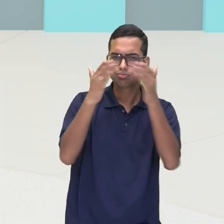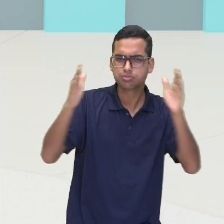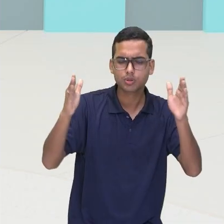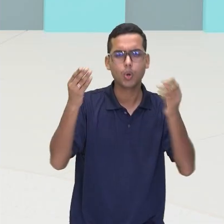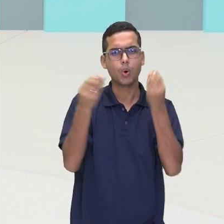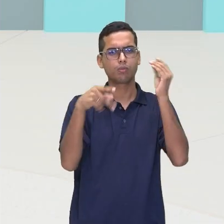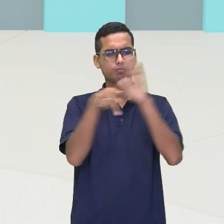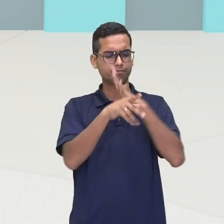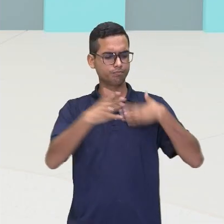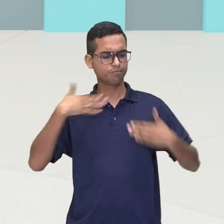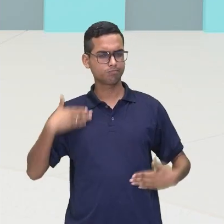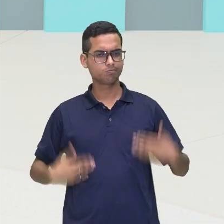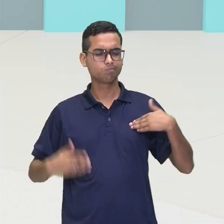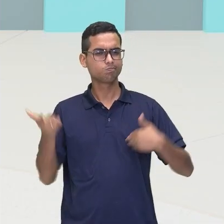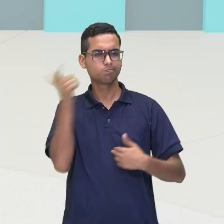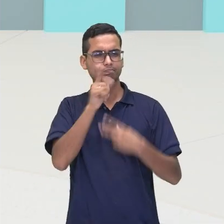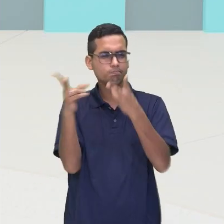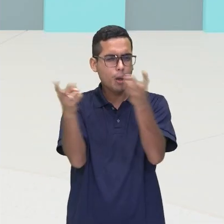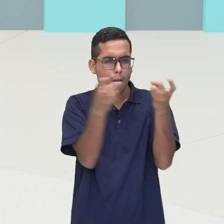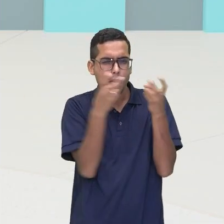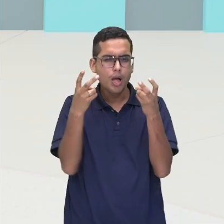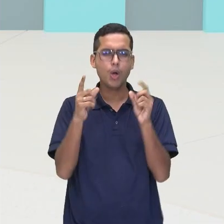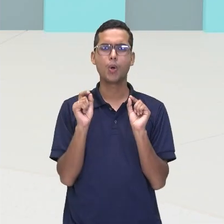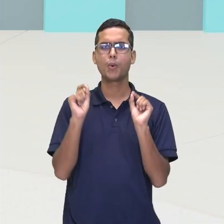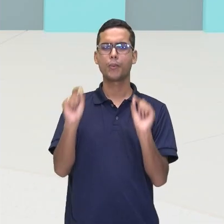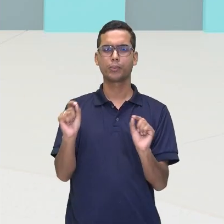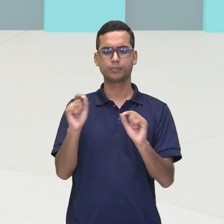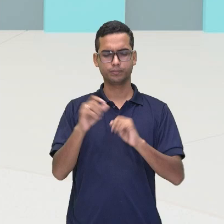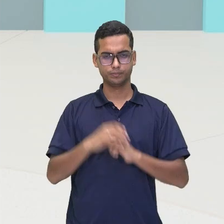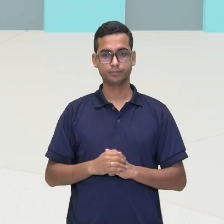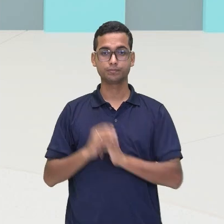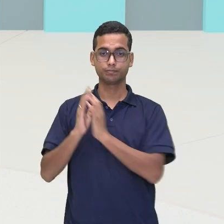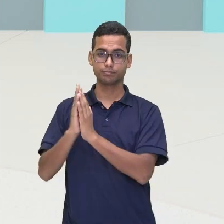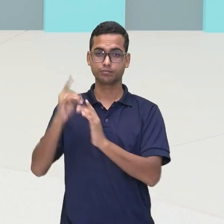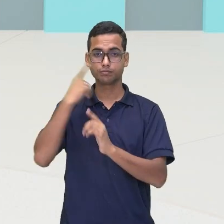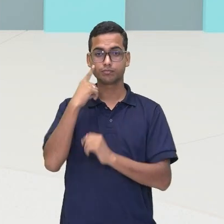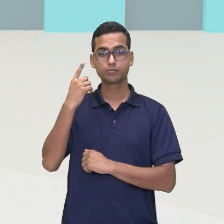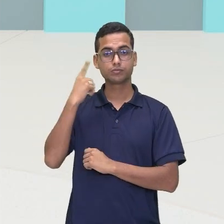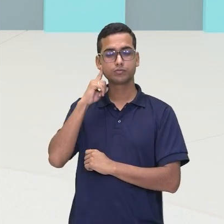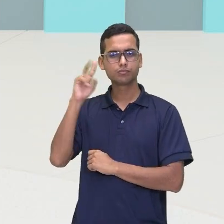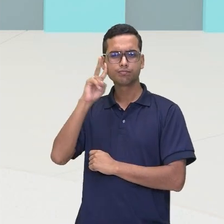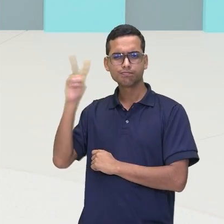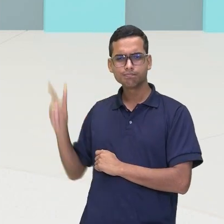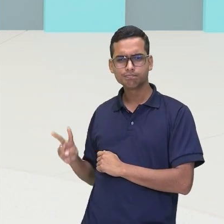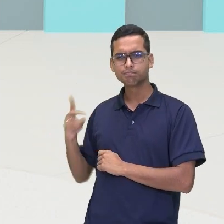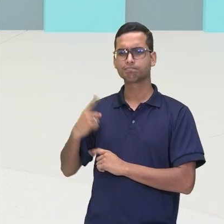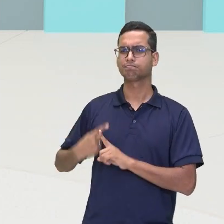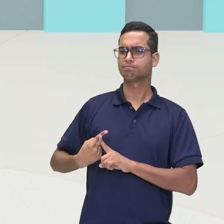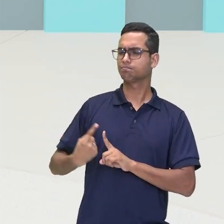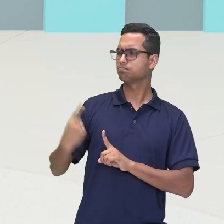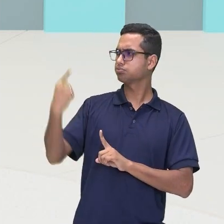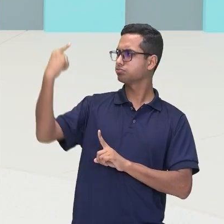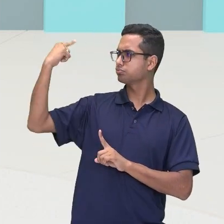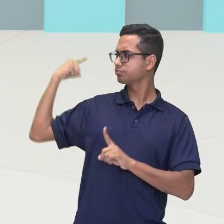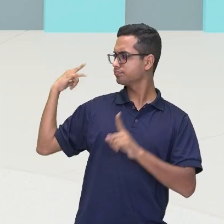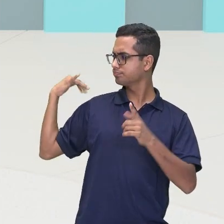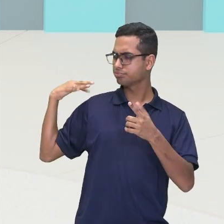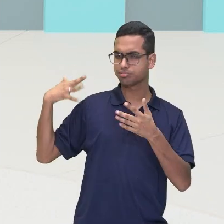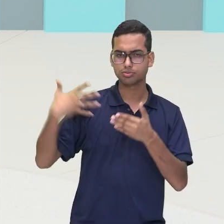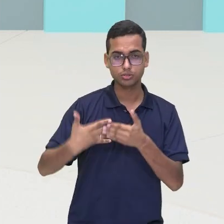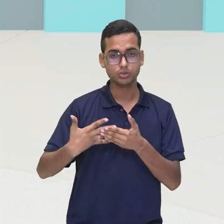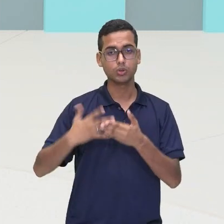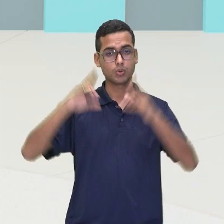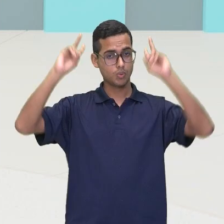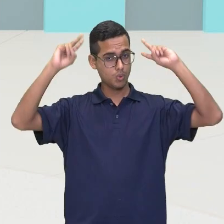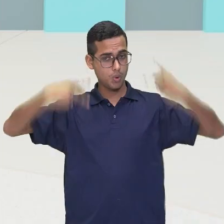mas conseguimos enxergar que isso vem ao longo da história, ou seja, nós,